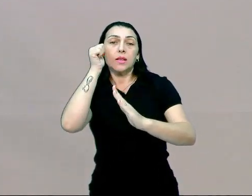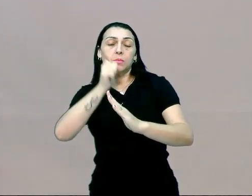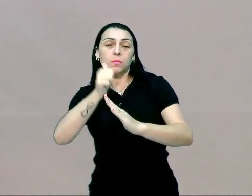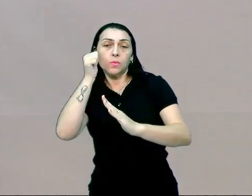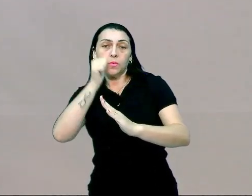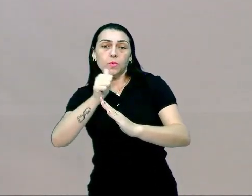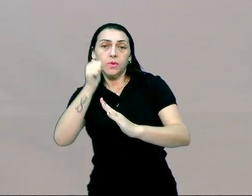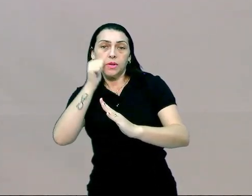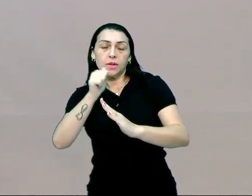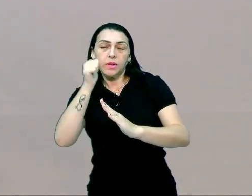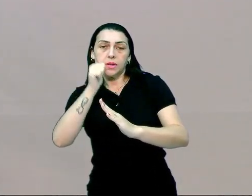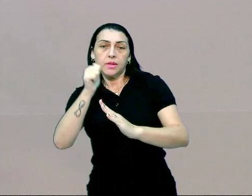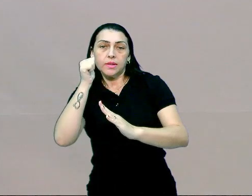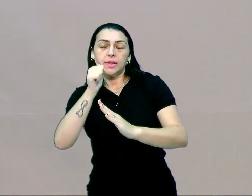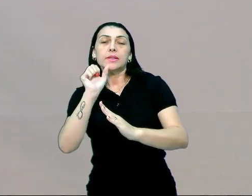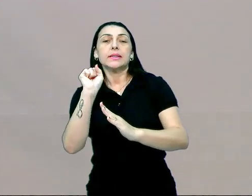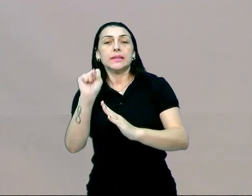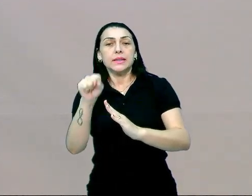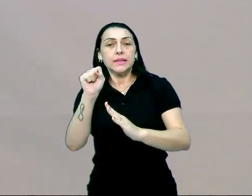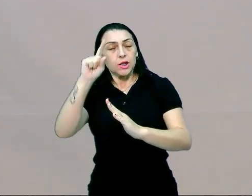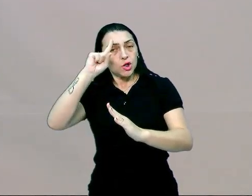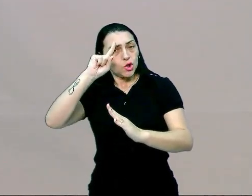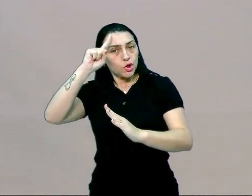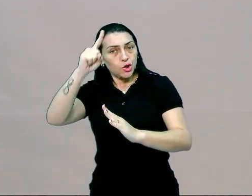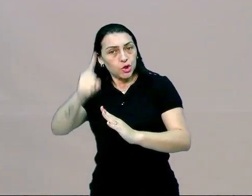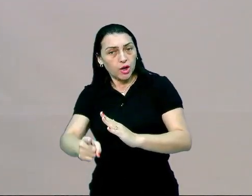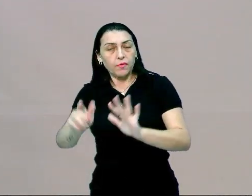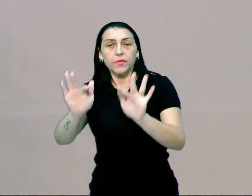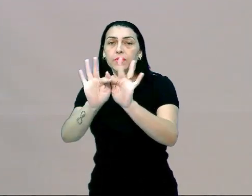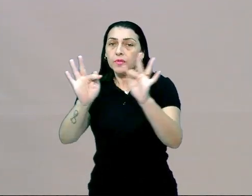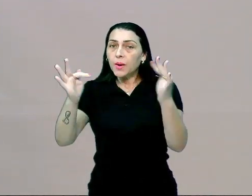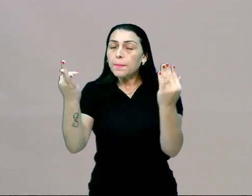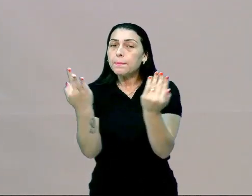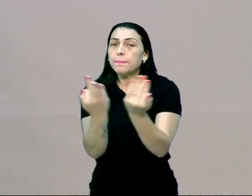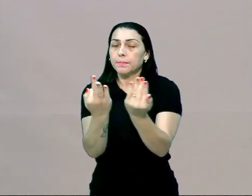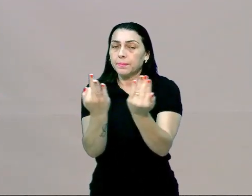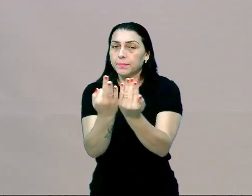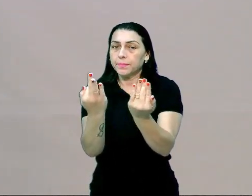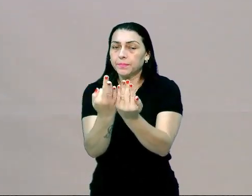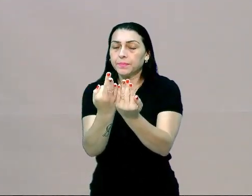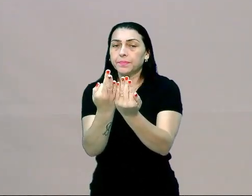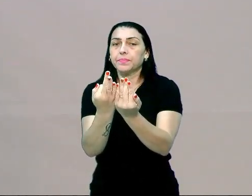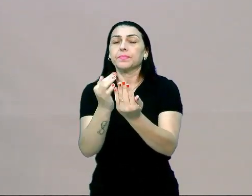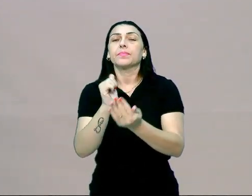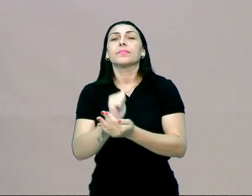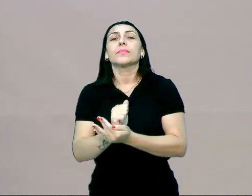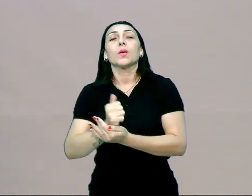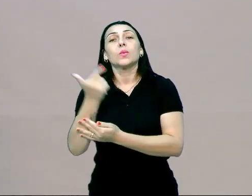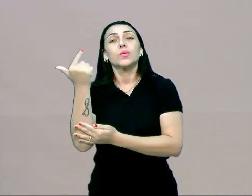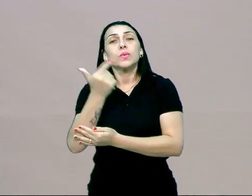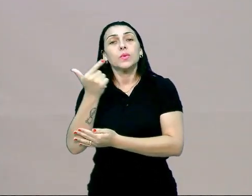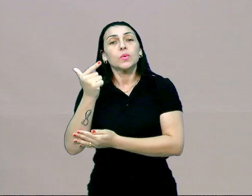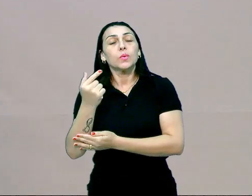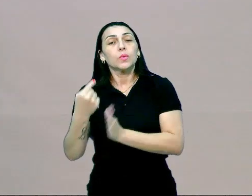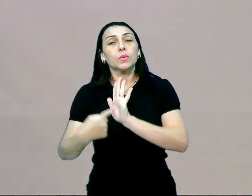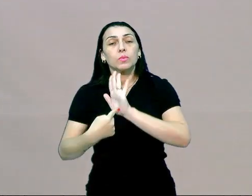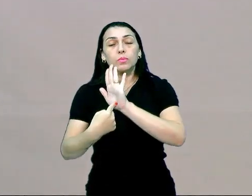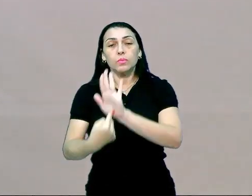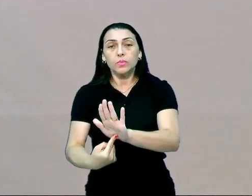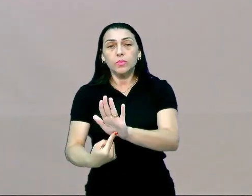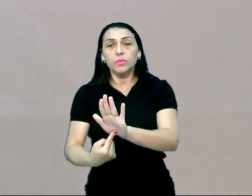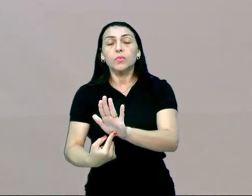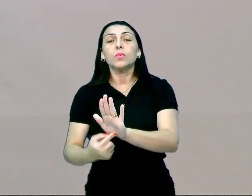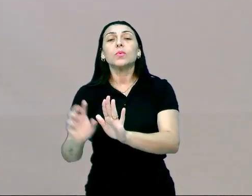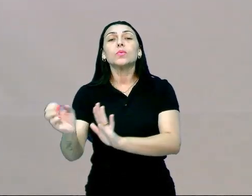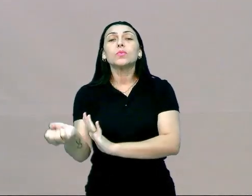mulheres elas são sim chefes de família. E aí é que vem um segundo apontamento.